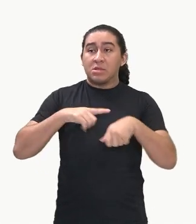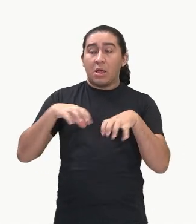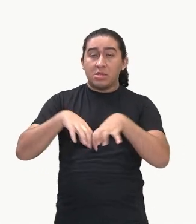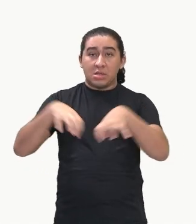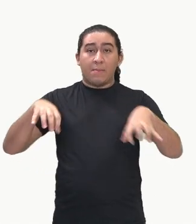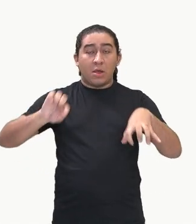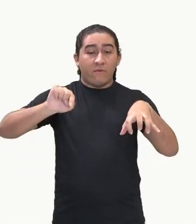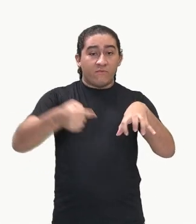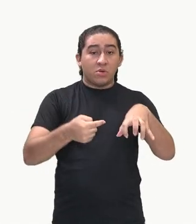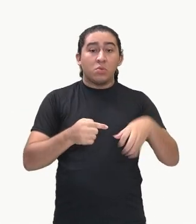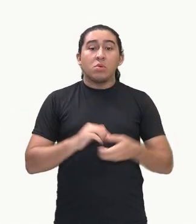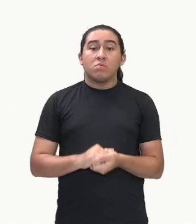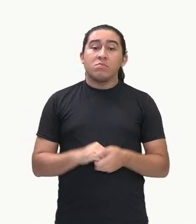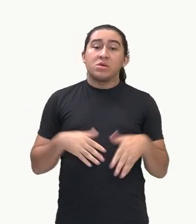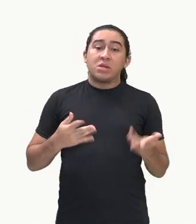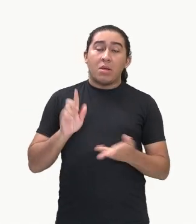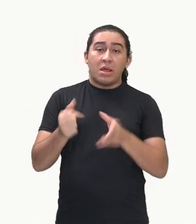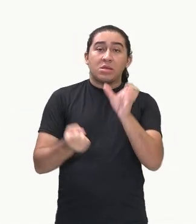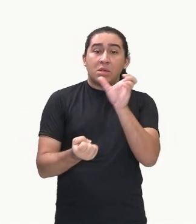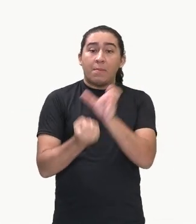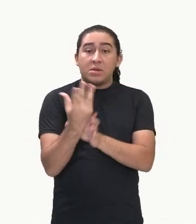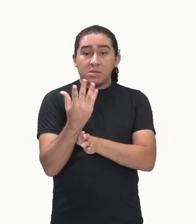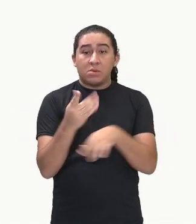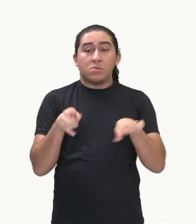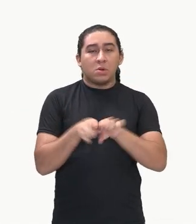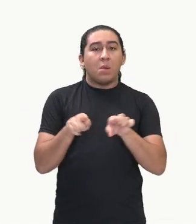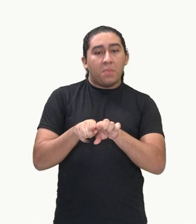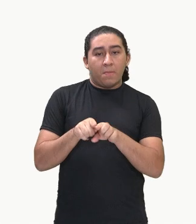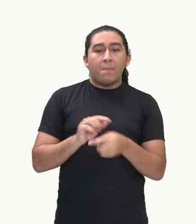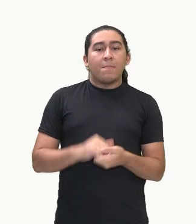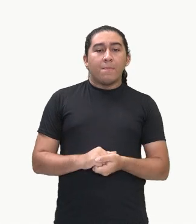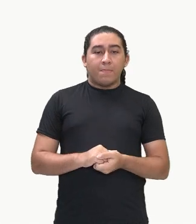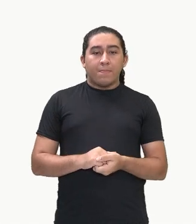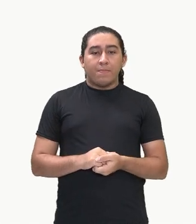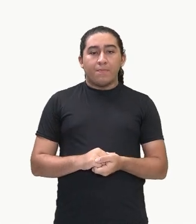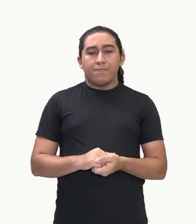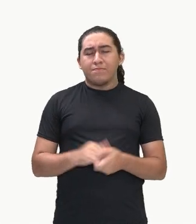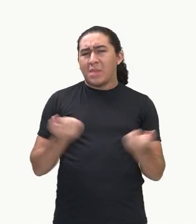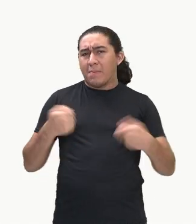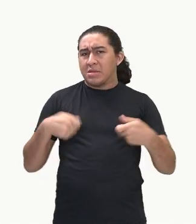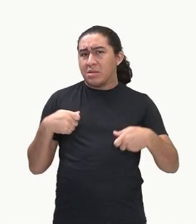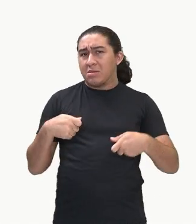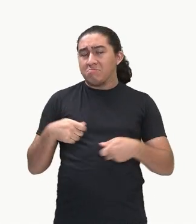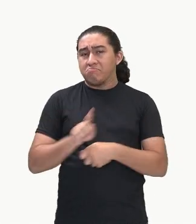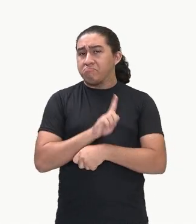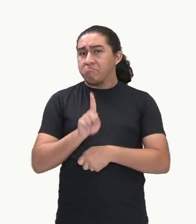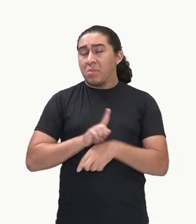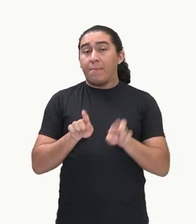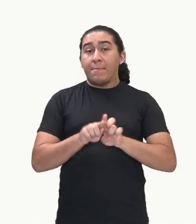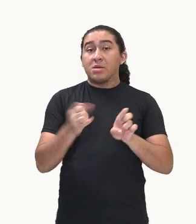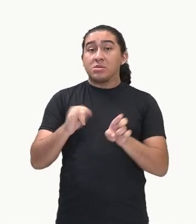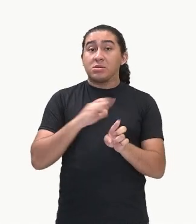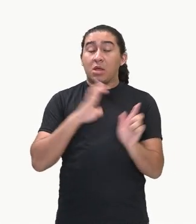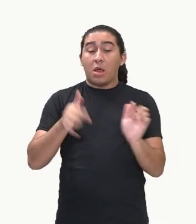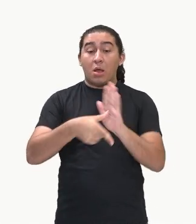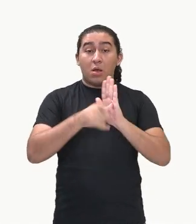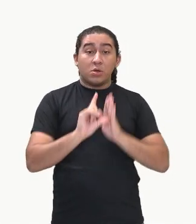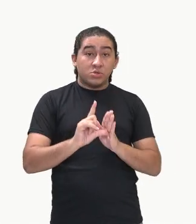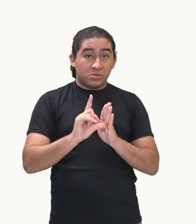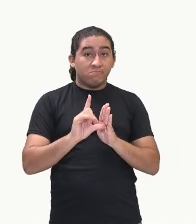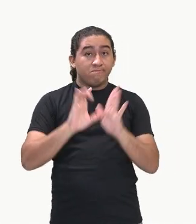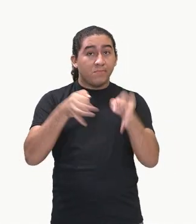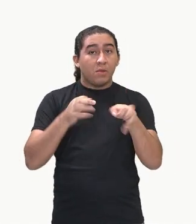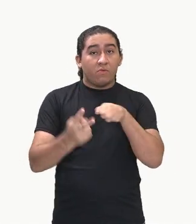eu poderia, eles apareceram tarde da noite. Não precisaria, mas quando vier antes, tá,